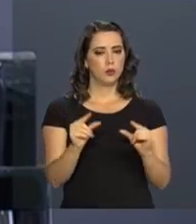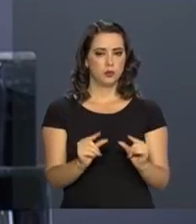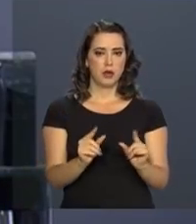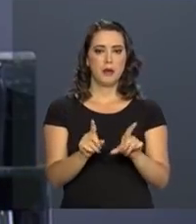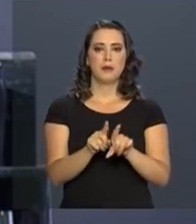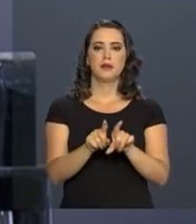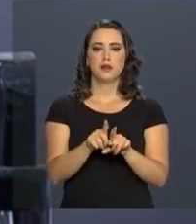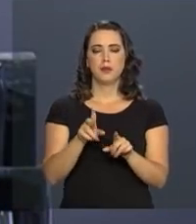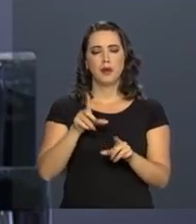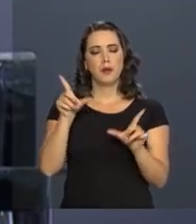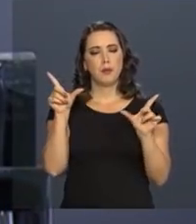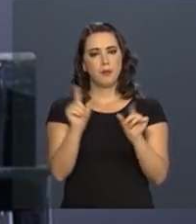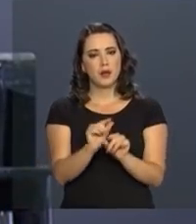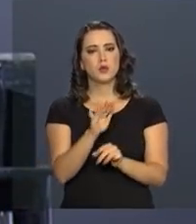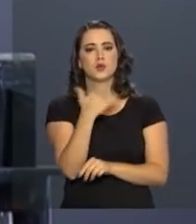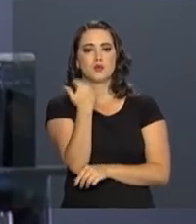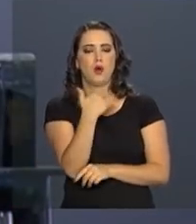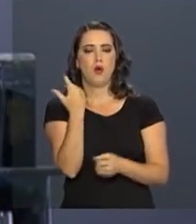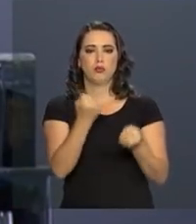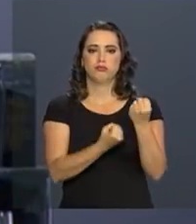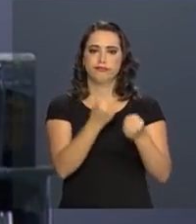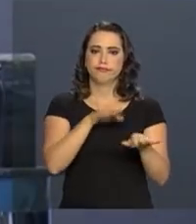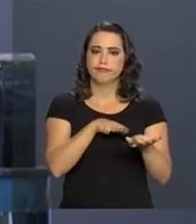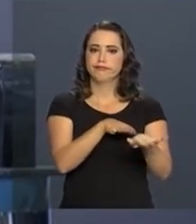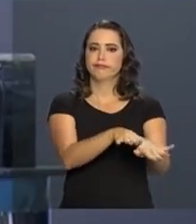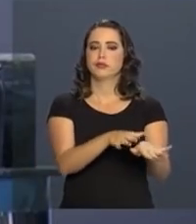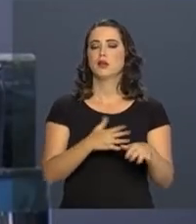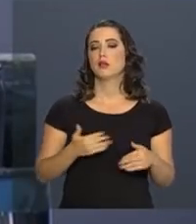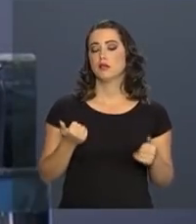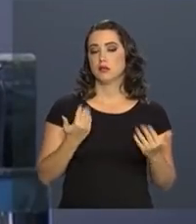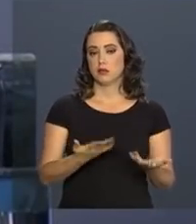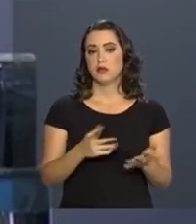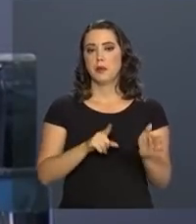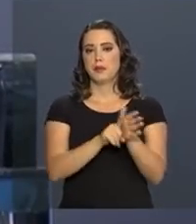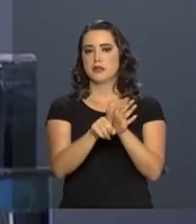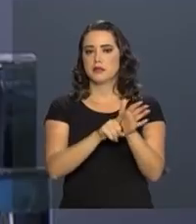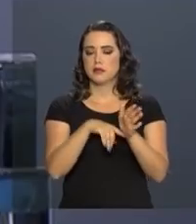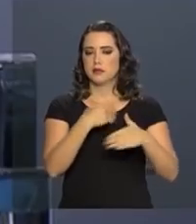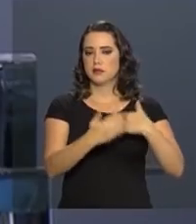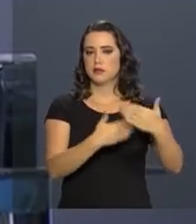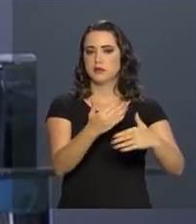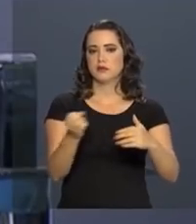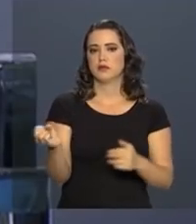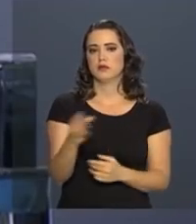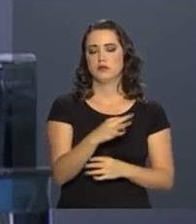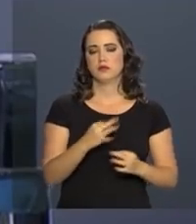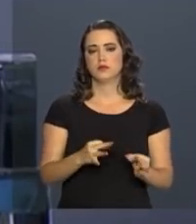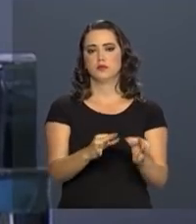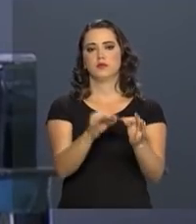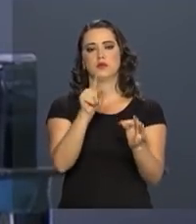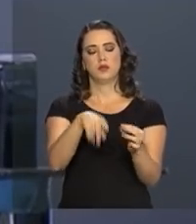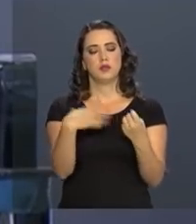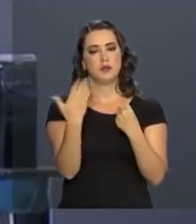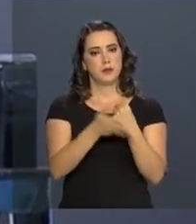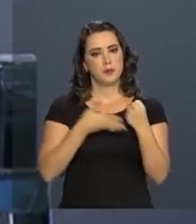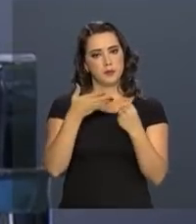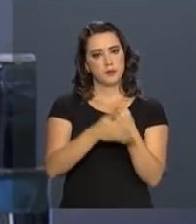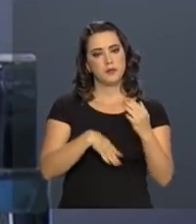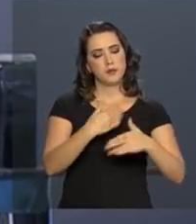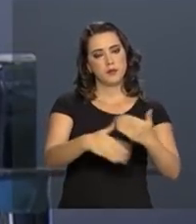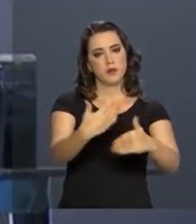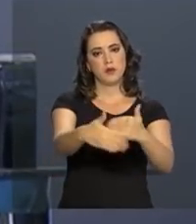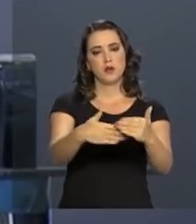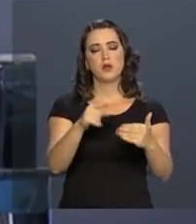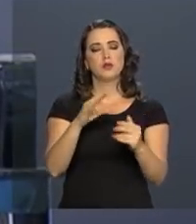menos acidentes e mortes no trânsito. Pesquisa, desenvolvimento e inovação são a base da